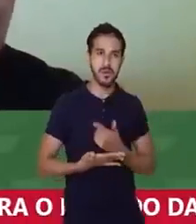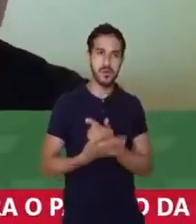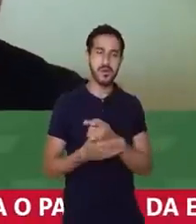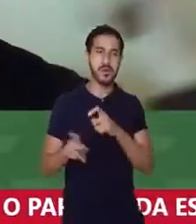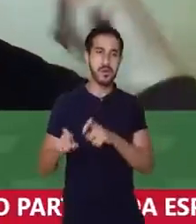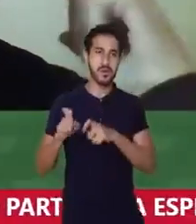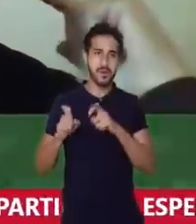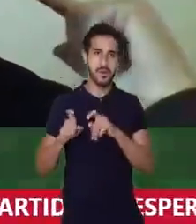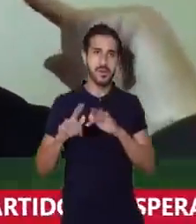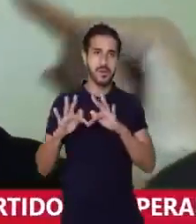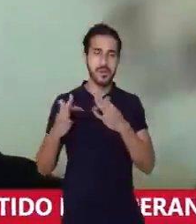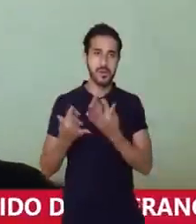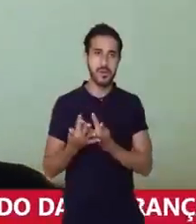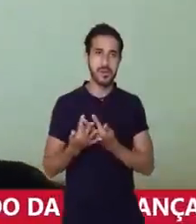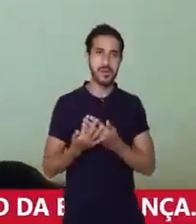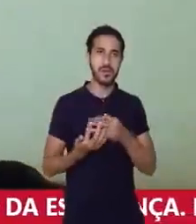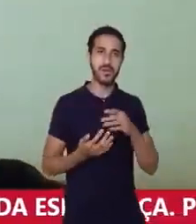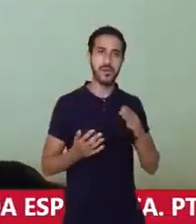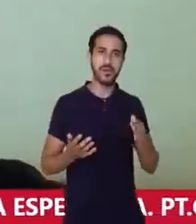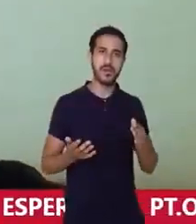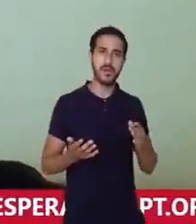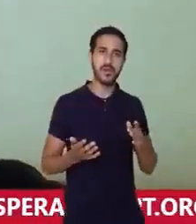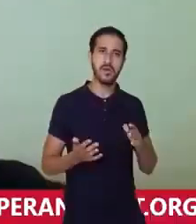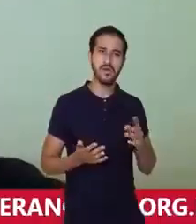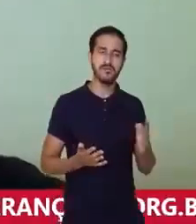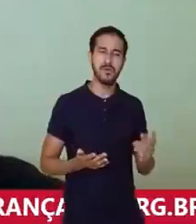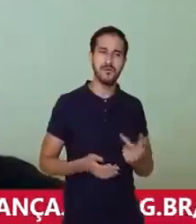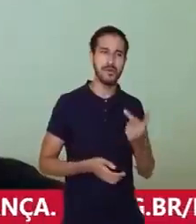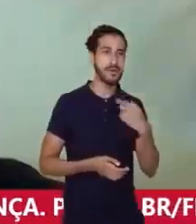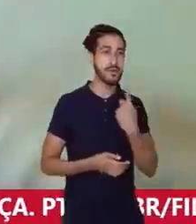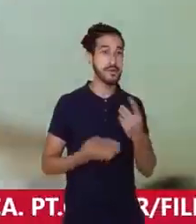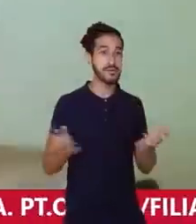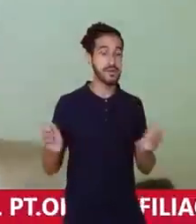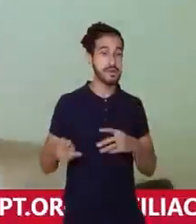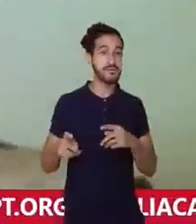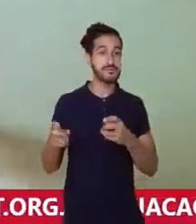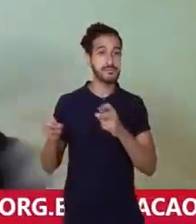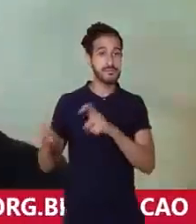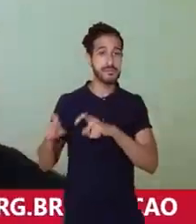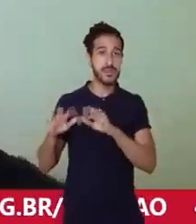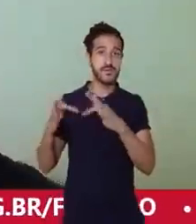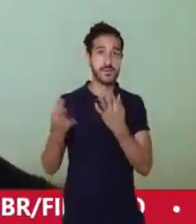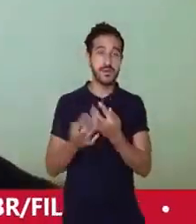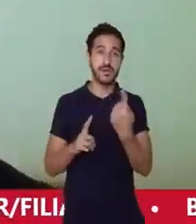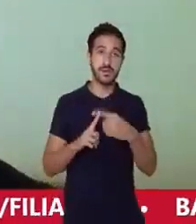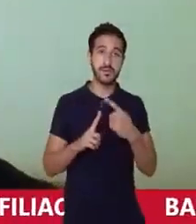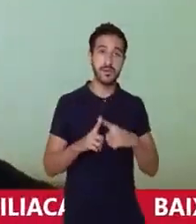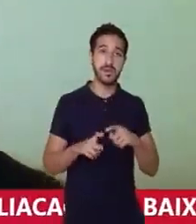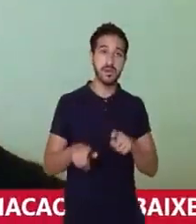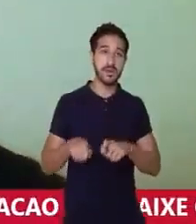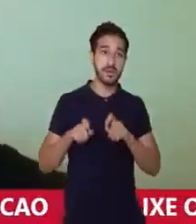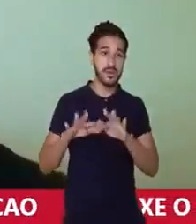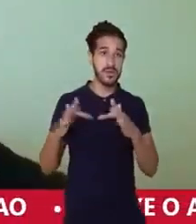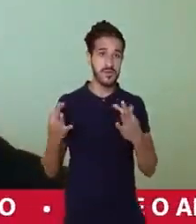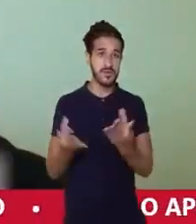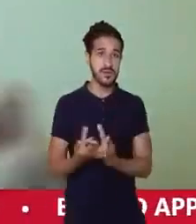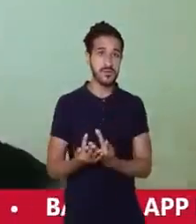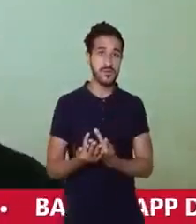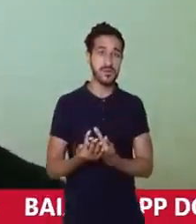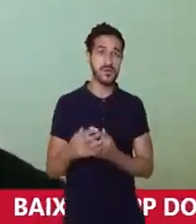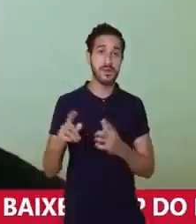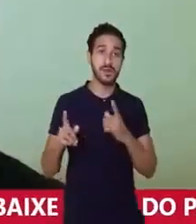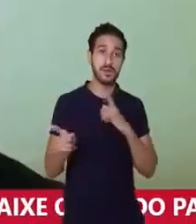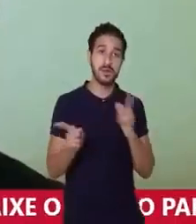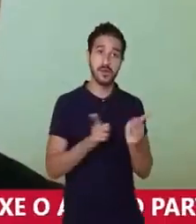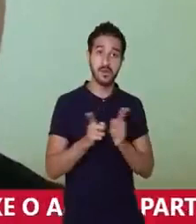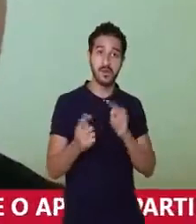da agricultura familiar, o prestígio que a gente dava à agricultura familiar. Por quê? Porque a agricultura familiar, ela